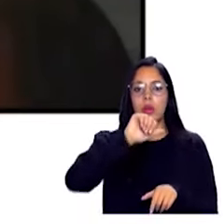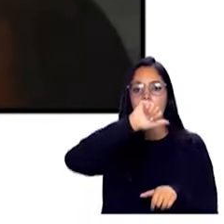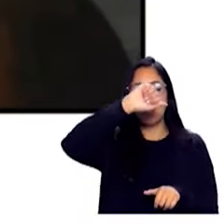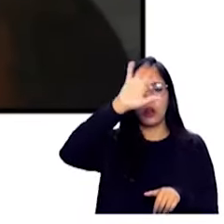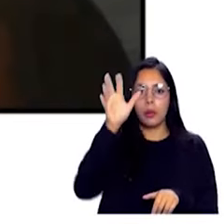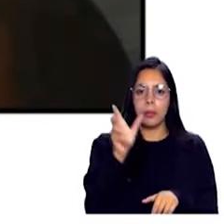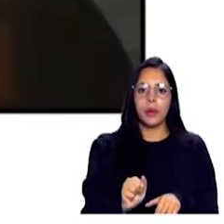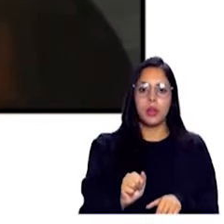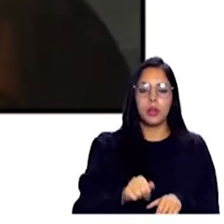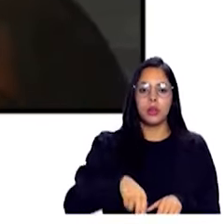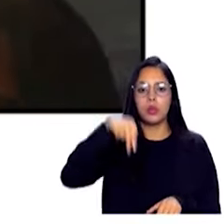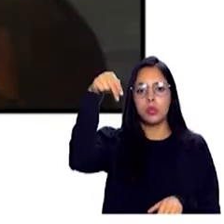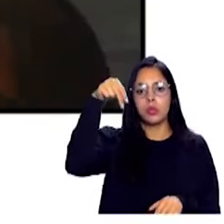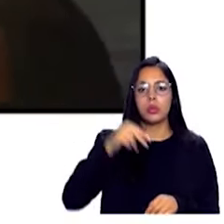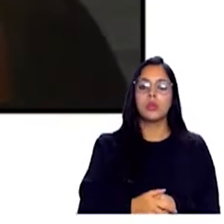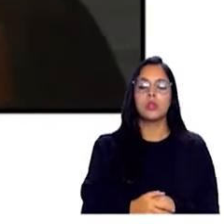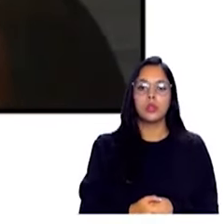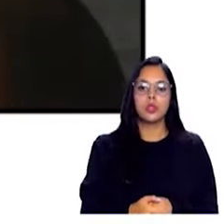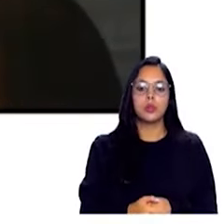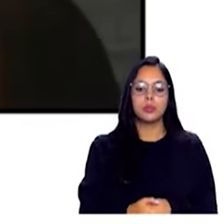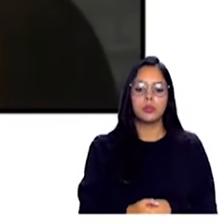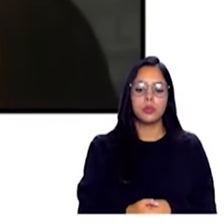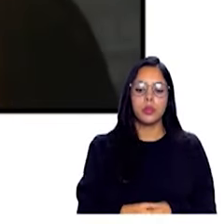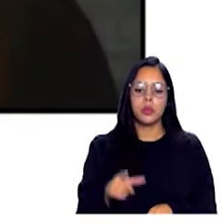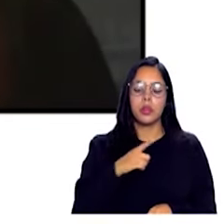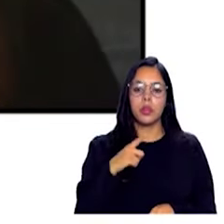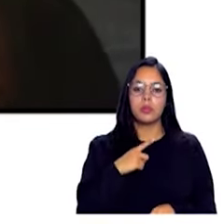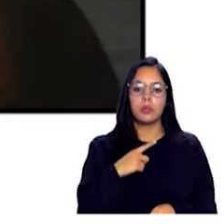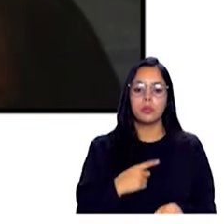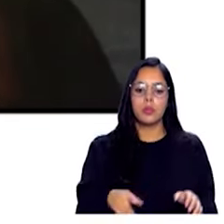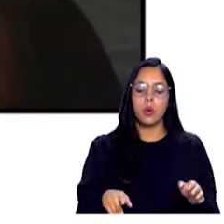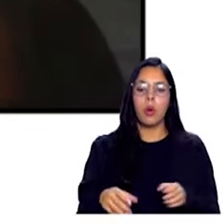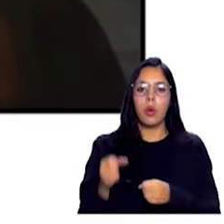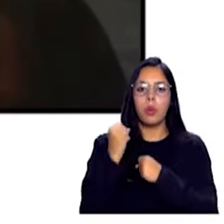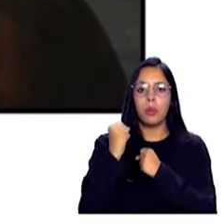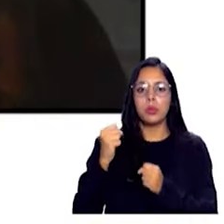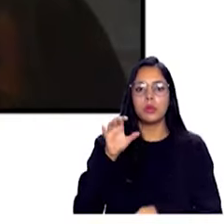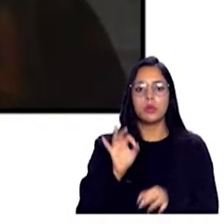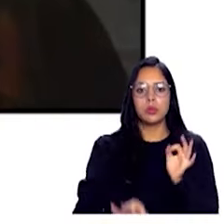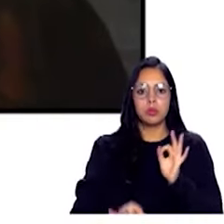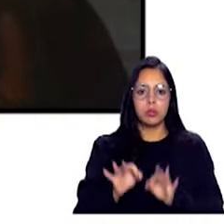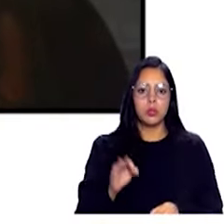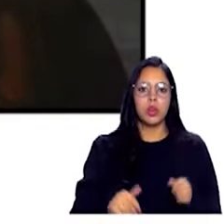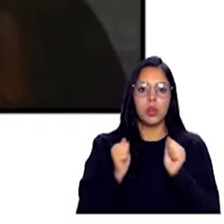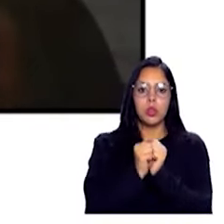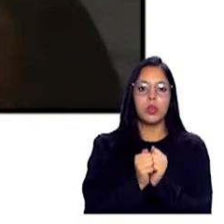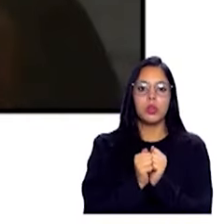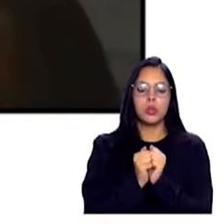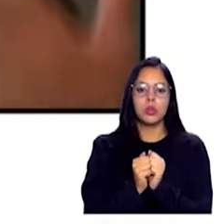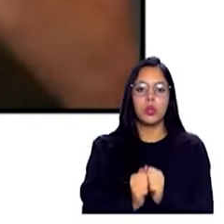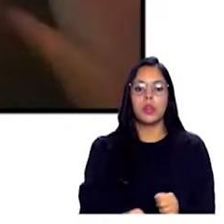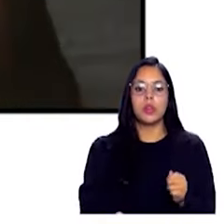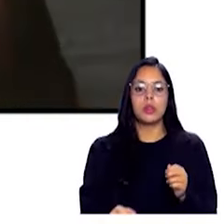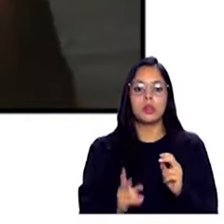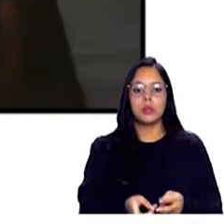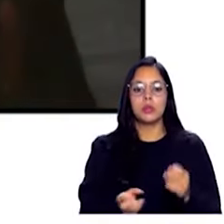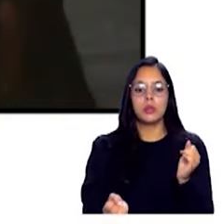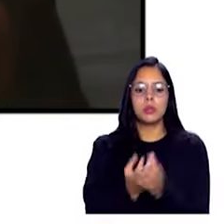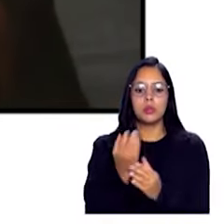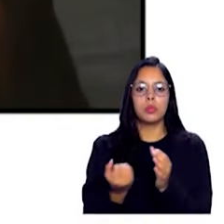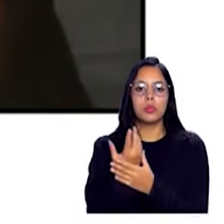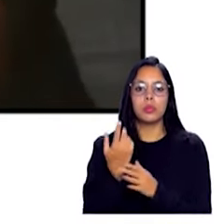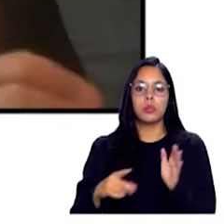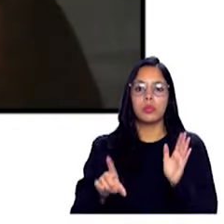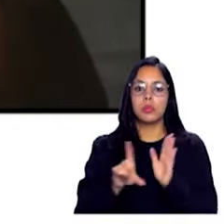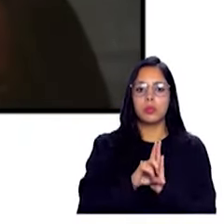sistema né Eh o poder judiciário participa realmente de uma forma bastante intensa né na criação do direito bom até Por